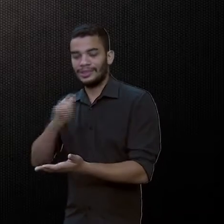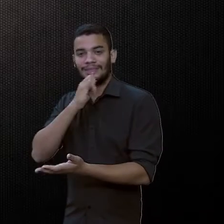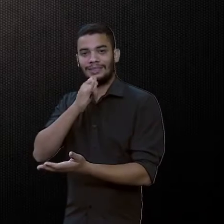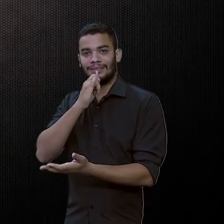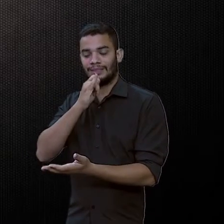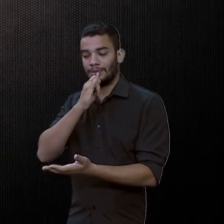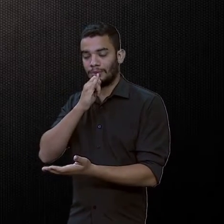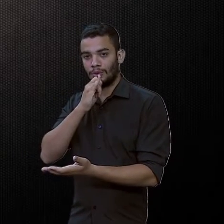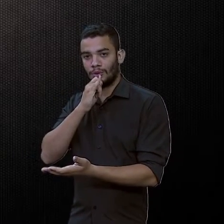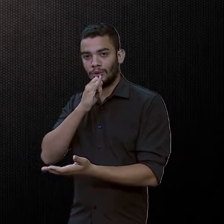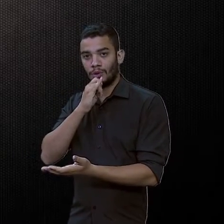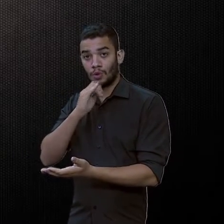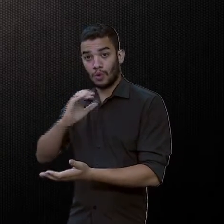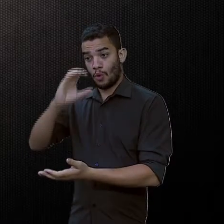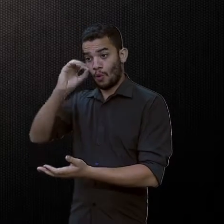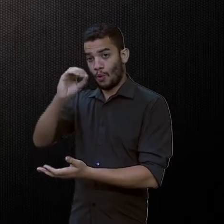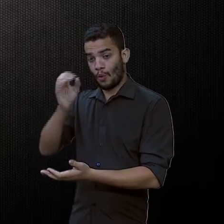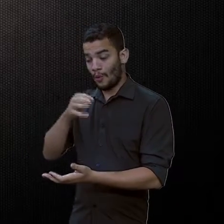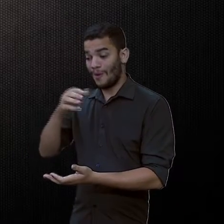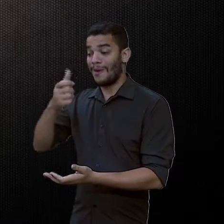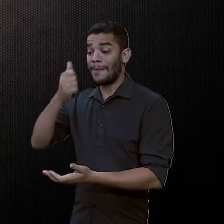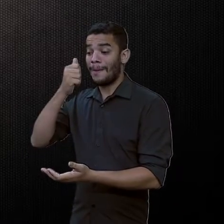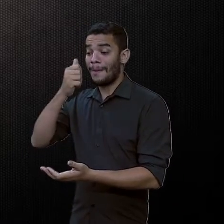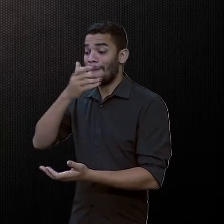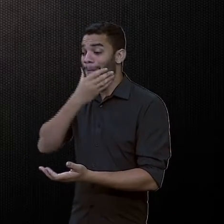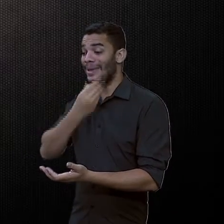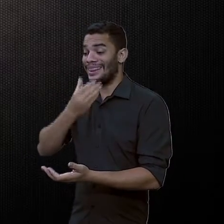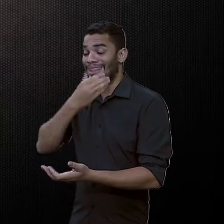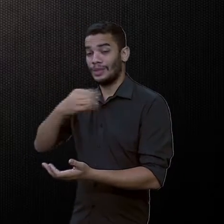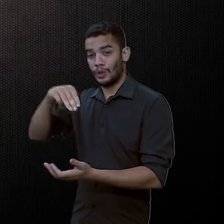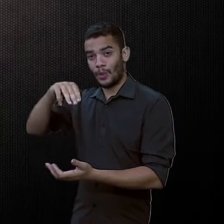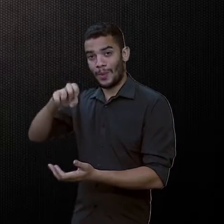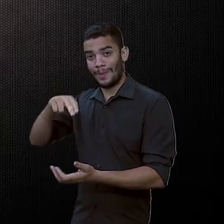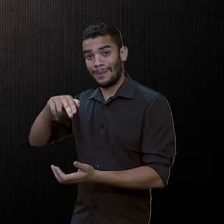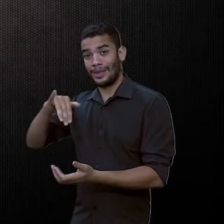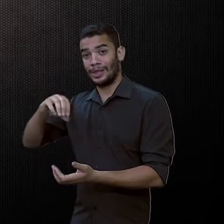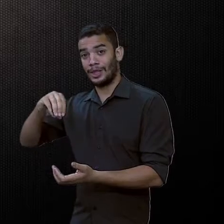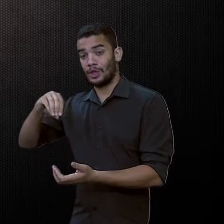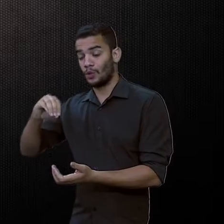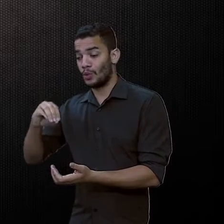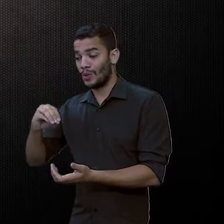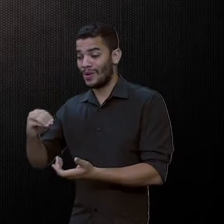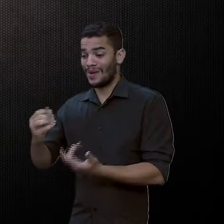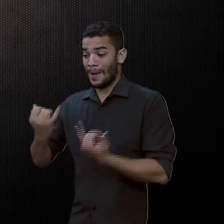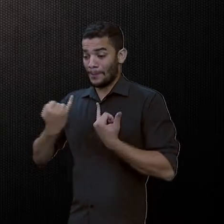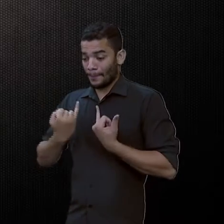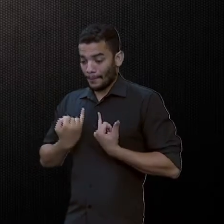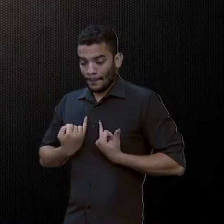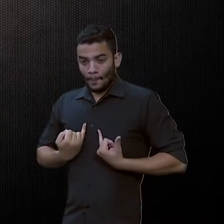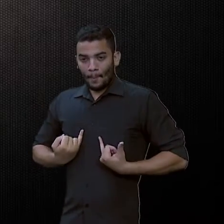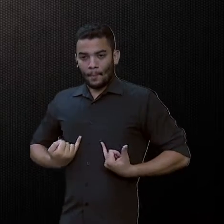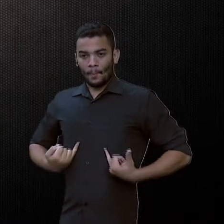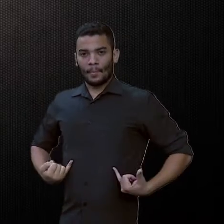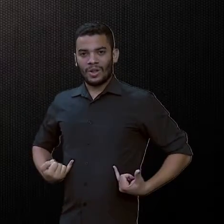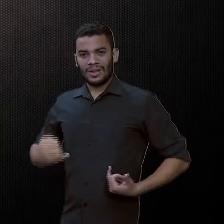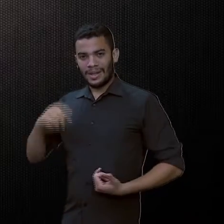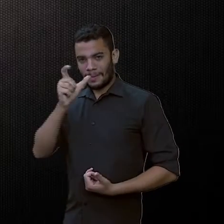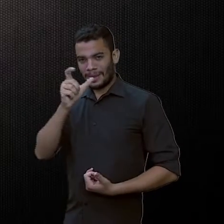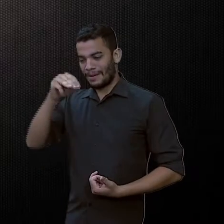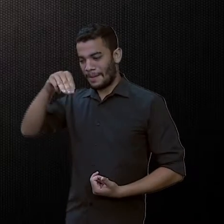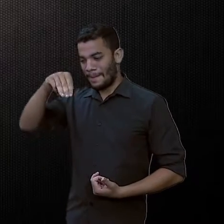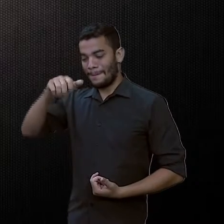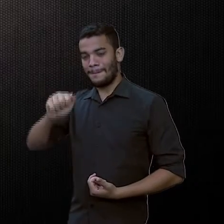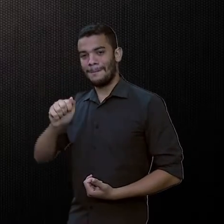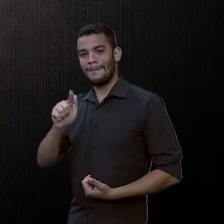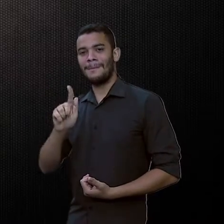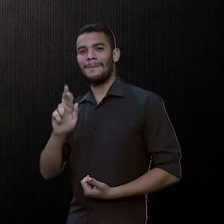magro, aí eu vou mudar o gênero. A menina magra. Observaram que eu tenho duas